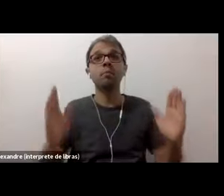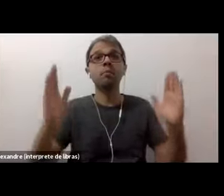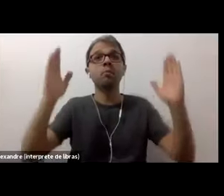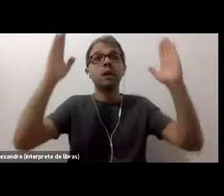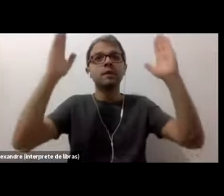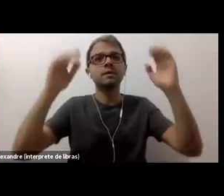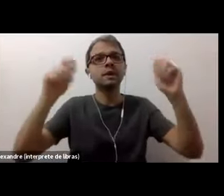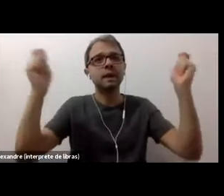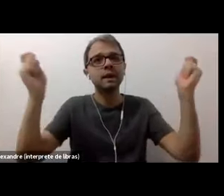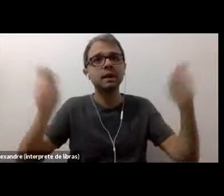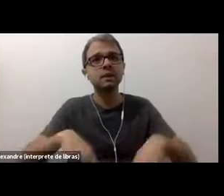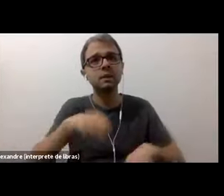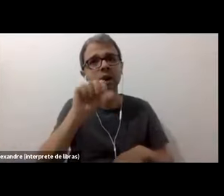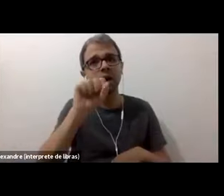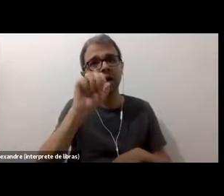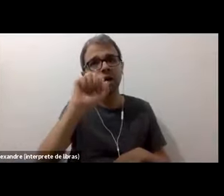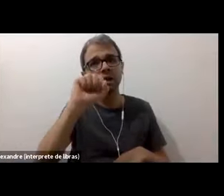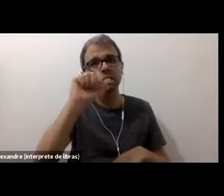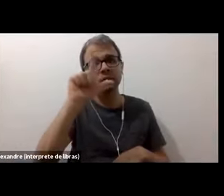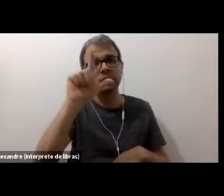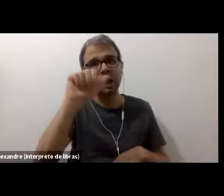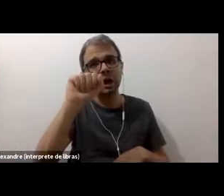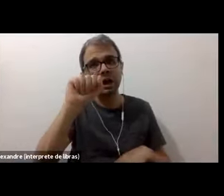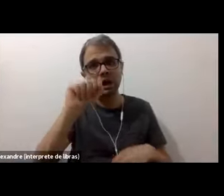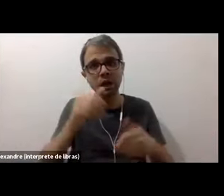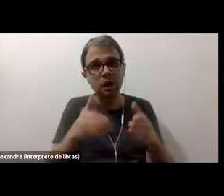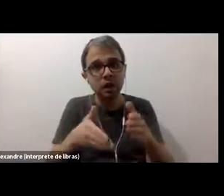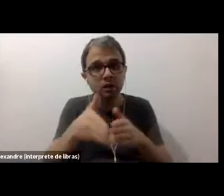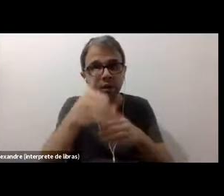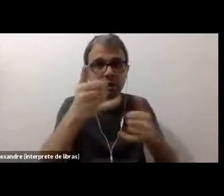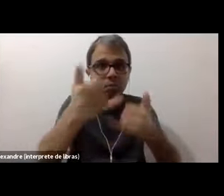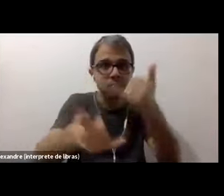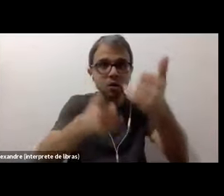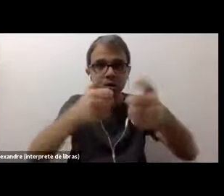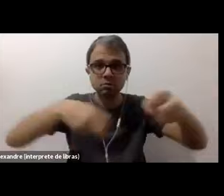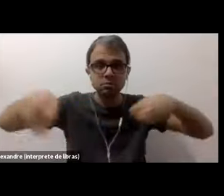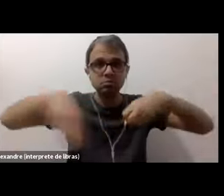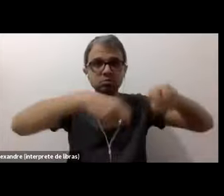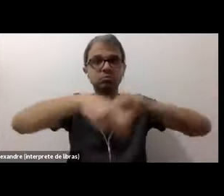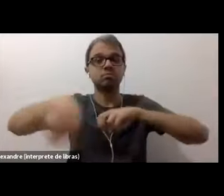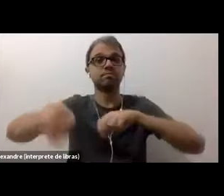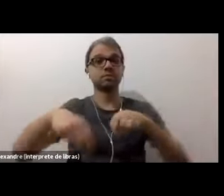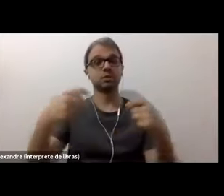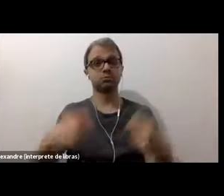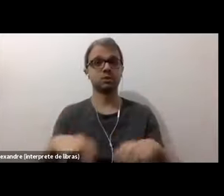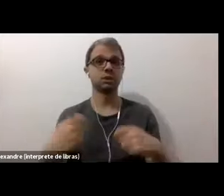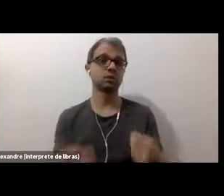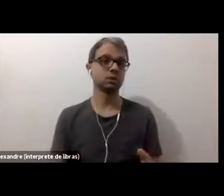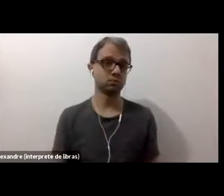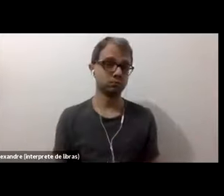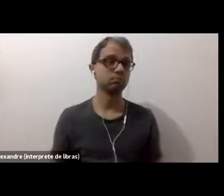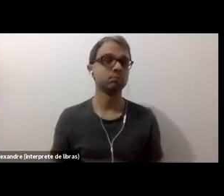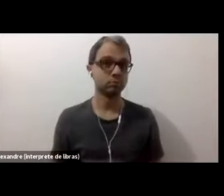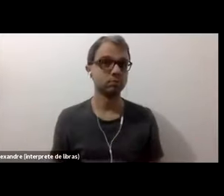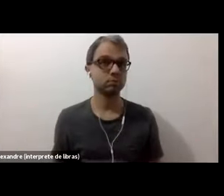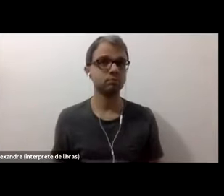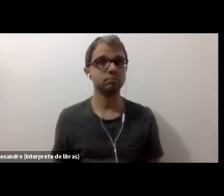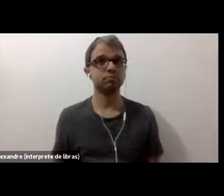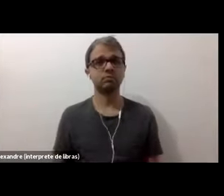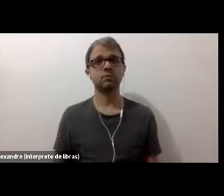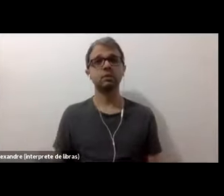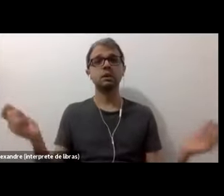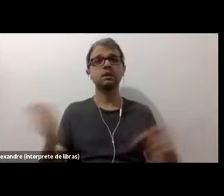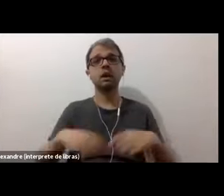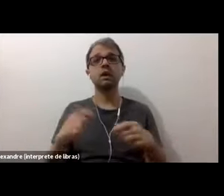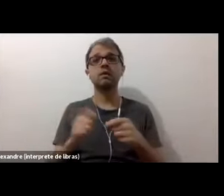precisam gastar energia. Então, como é que a gente pode fazer dentro da sala, que tipo de atividade a gente pode fazer para que